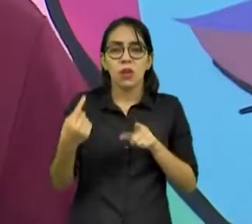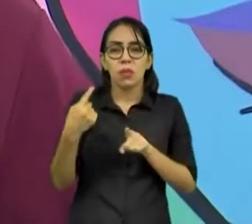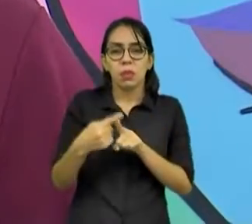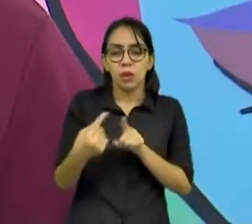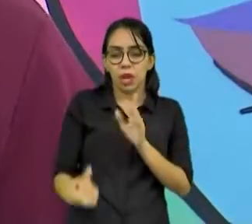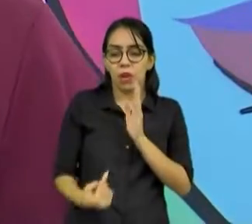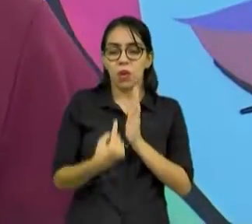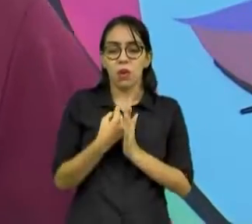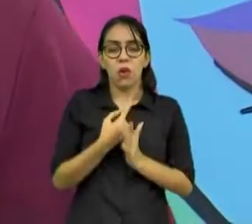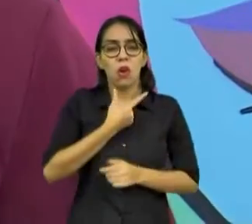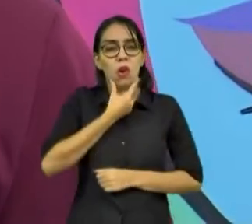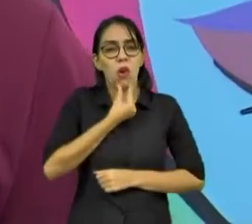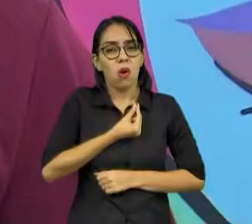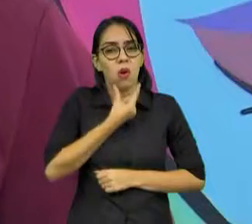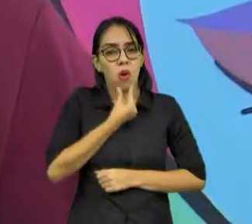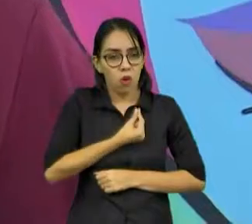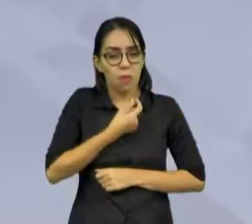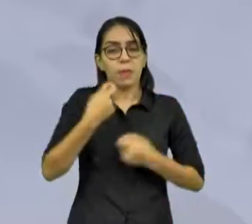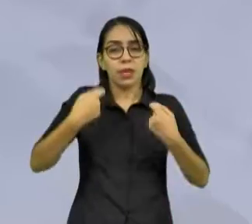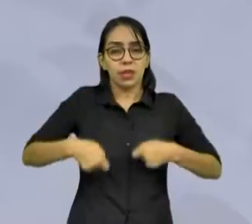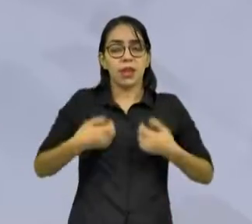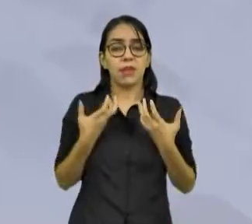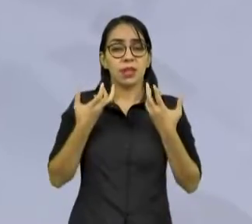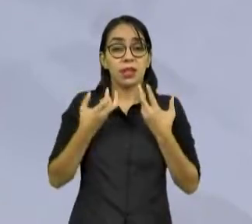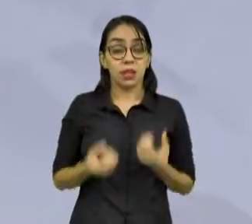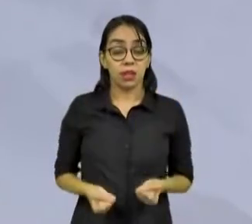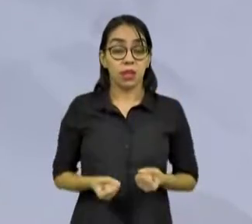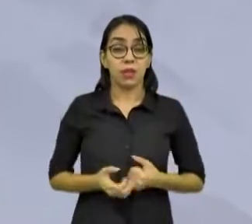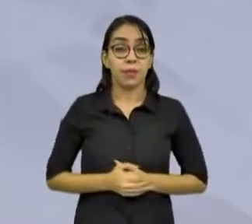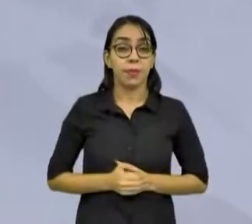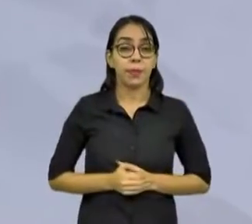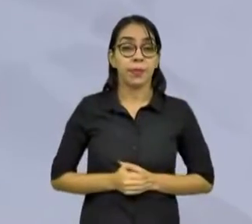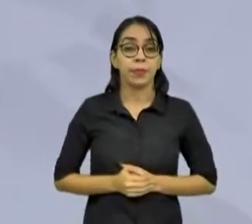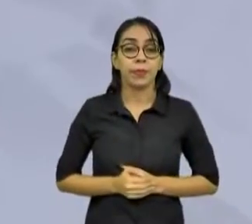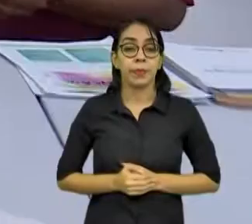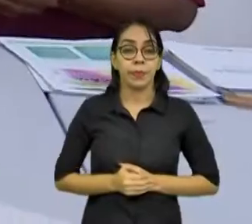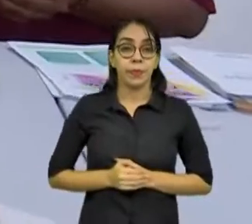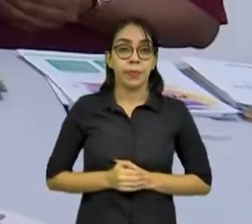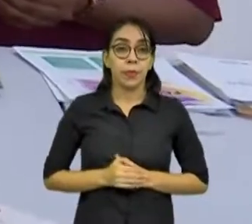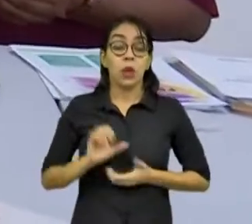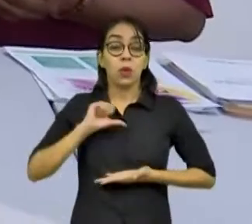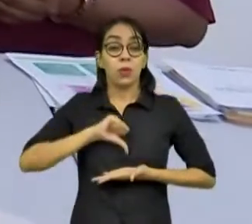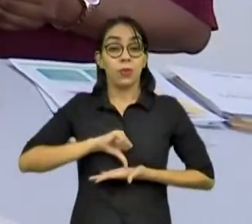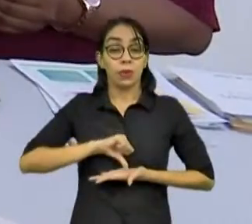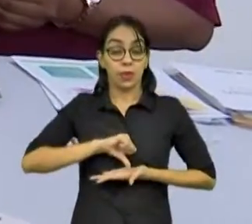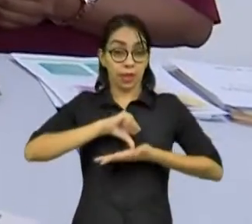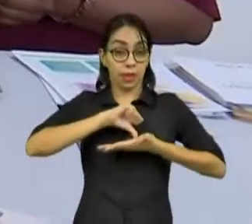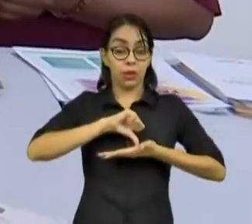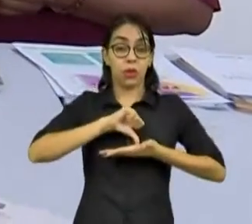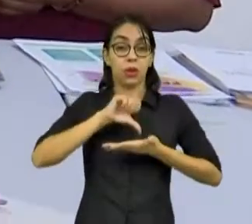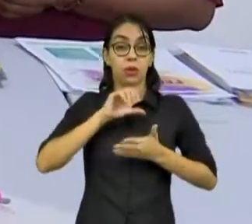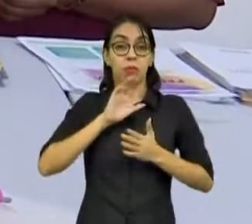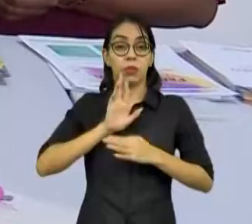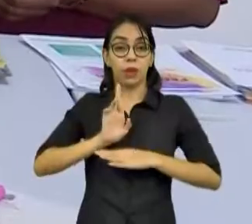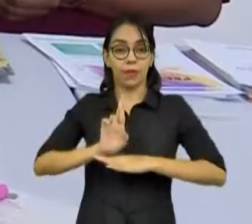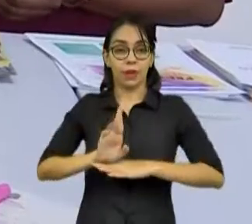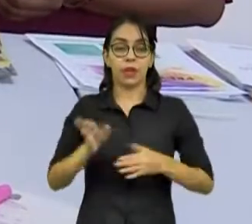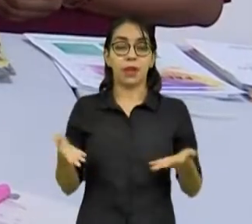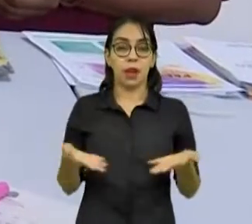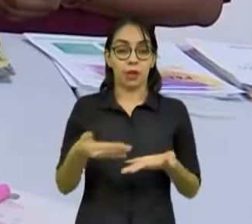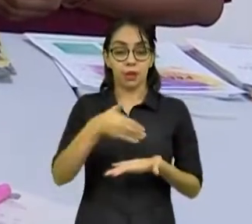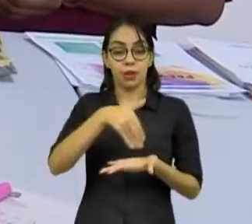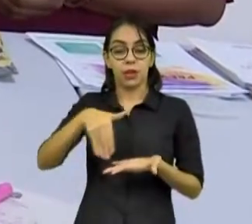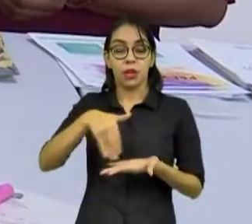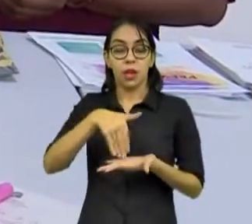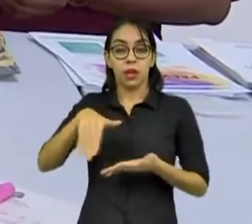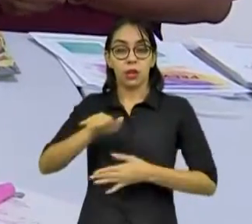era homem e eu tinha que aceitar isso. O Centro de Referência Tina Rodrigues é um equipamento da Secretaria Estadual da Proteção